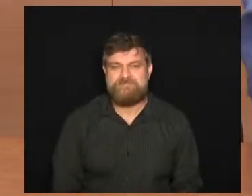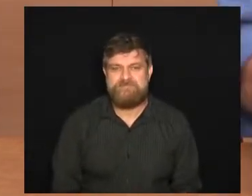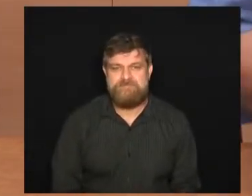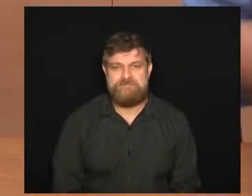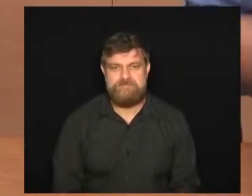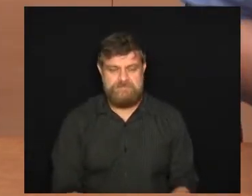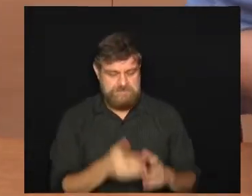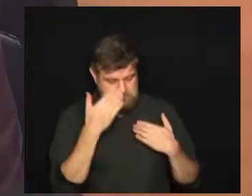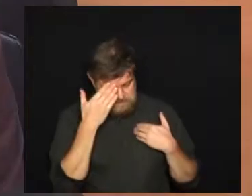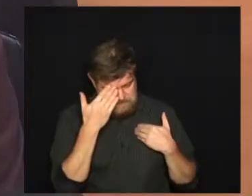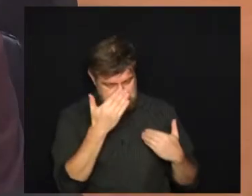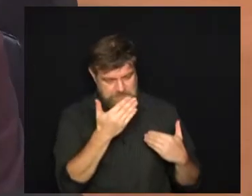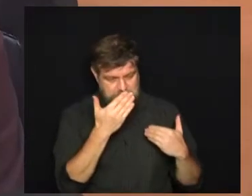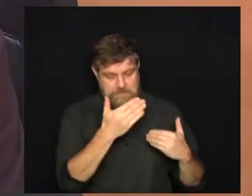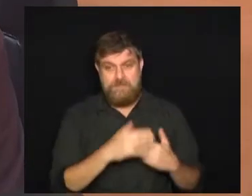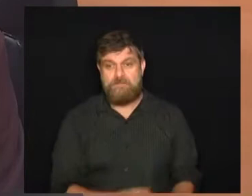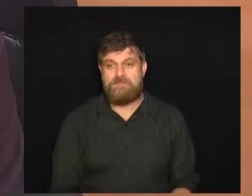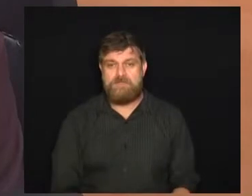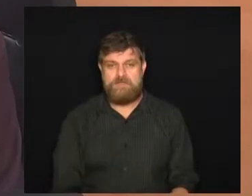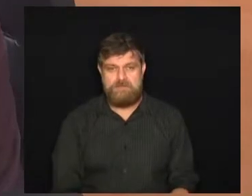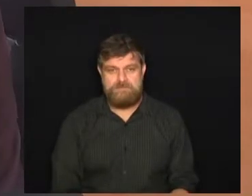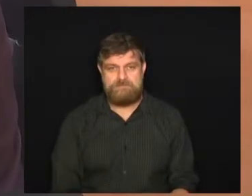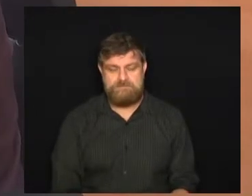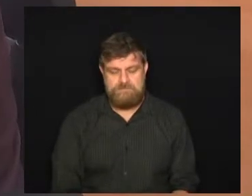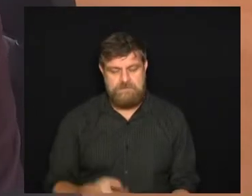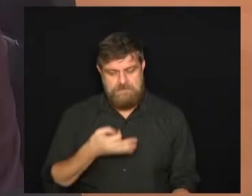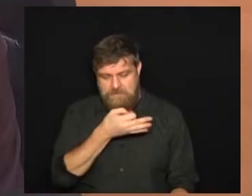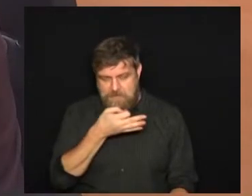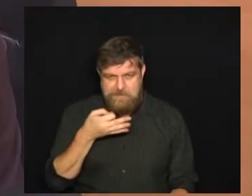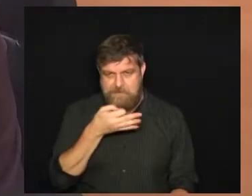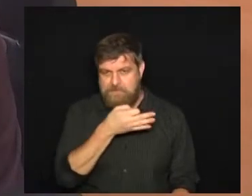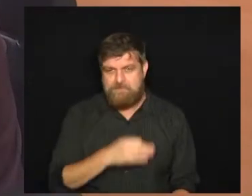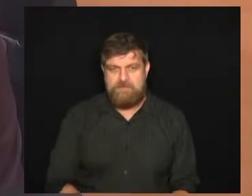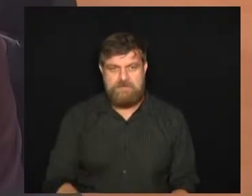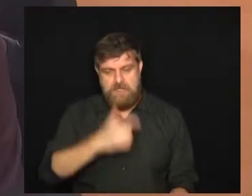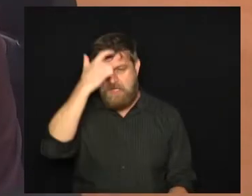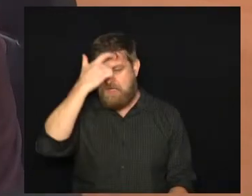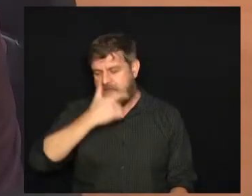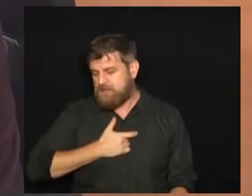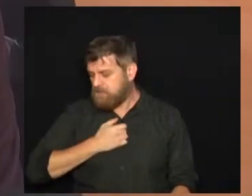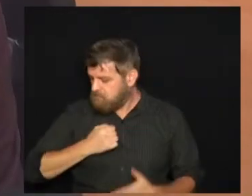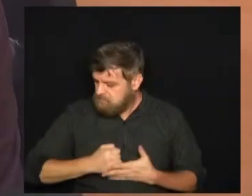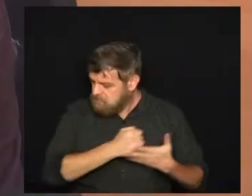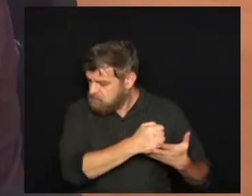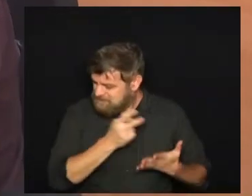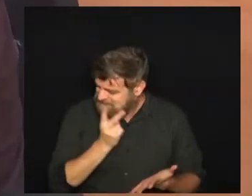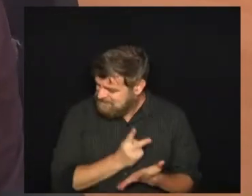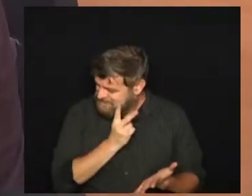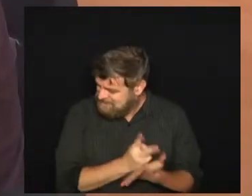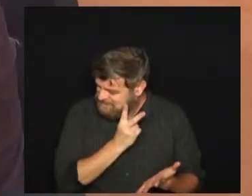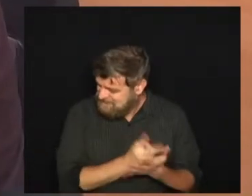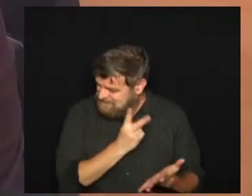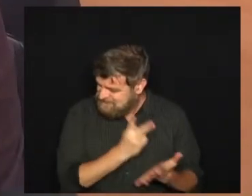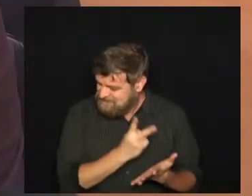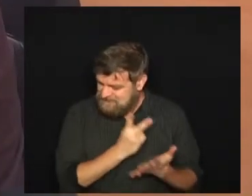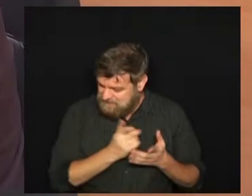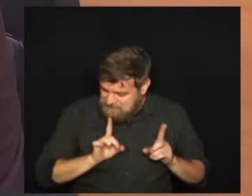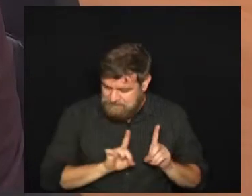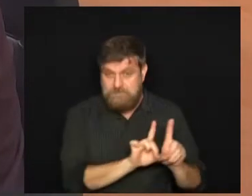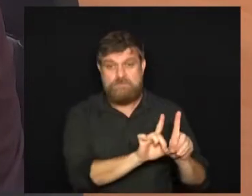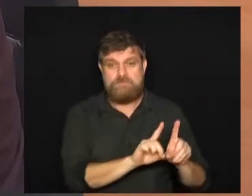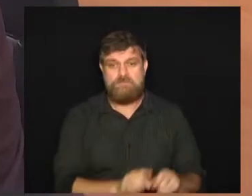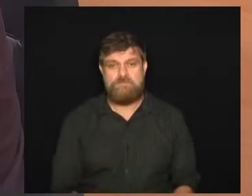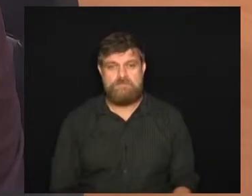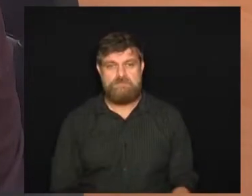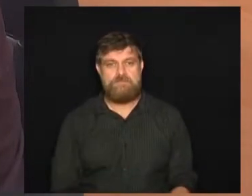Ok, muito obrigado aí, Dito, pelas palavras. Mas comigo você sabe que você pode contar sempre, né, amigo? Nossa, inclusive